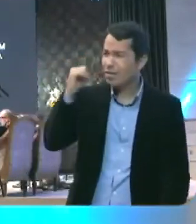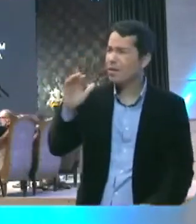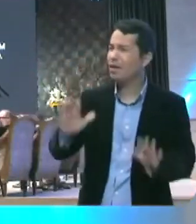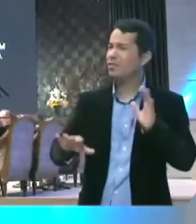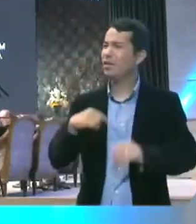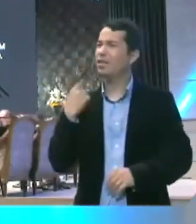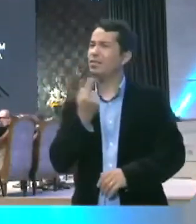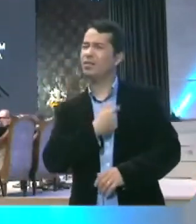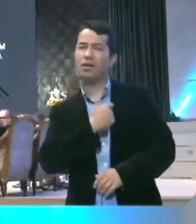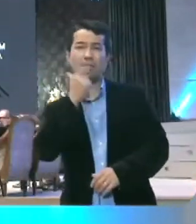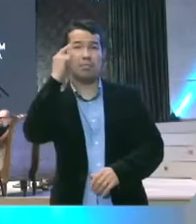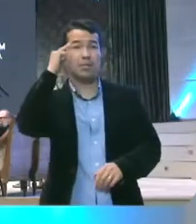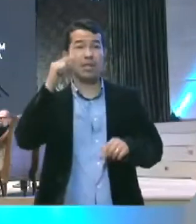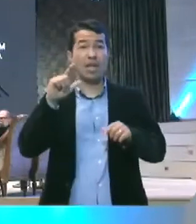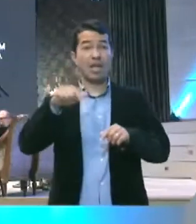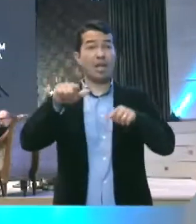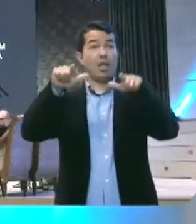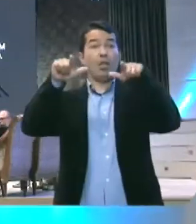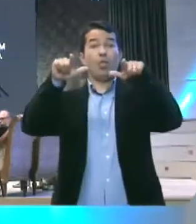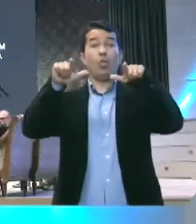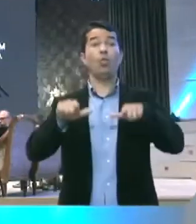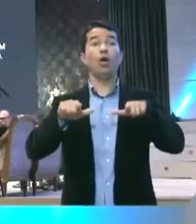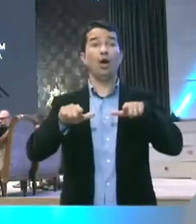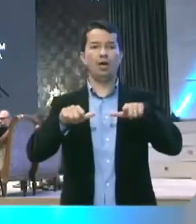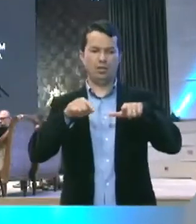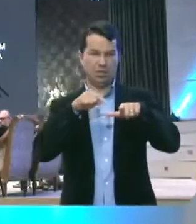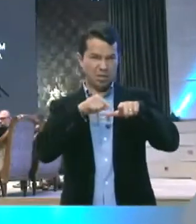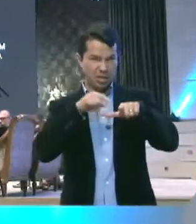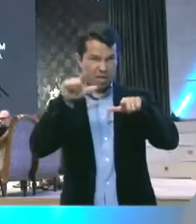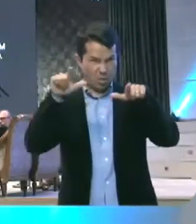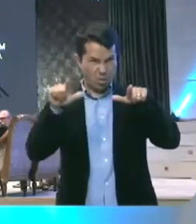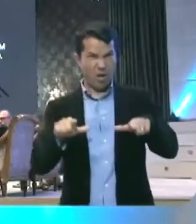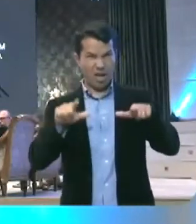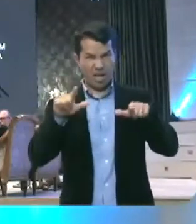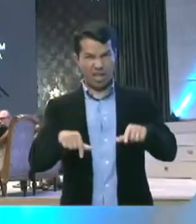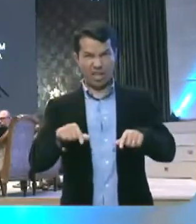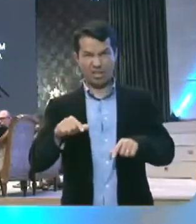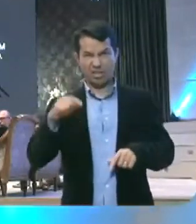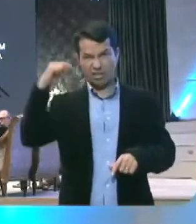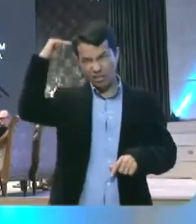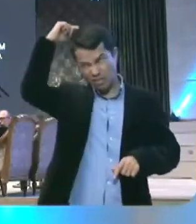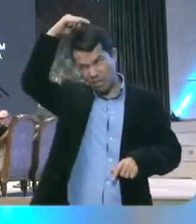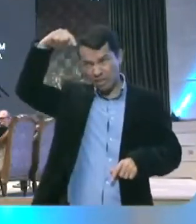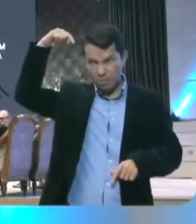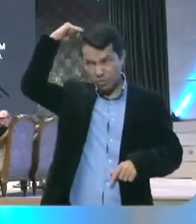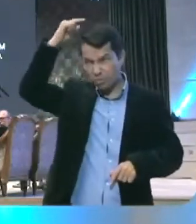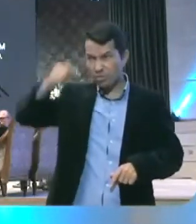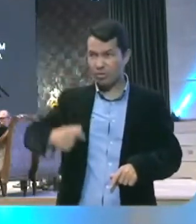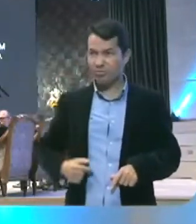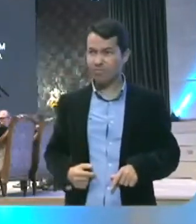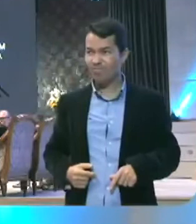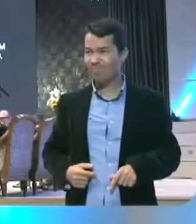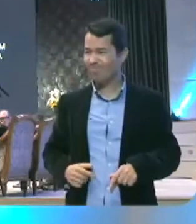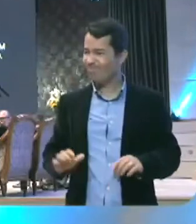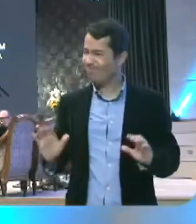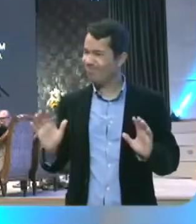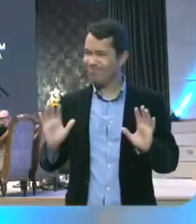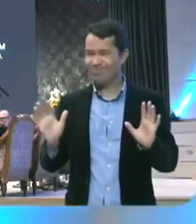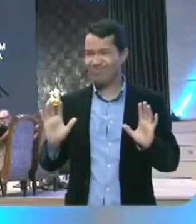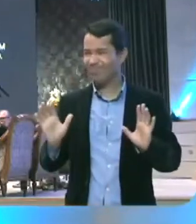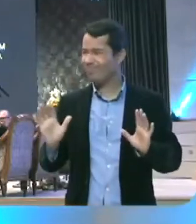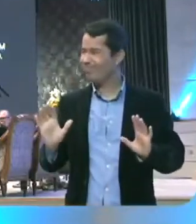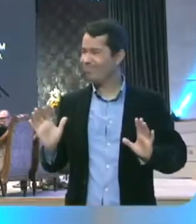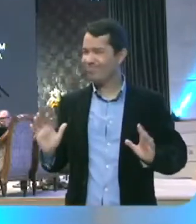eles são na nossa memória é algo muito especial eu não vou dizer pra você que não eles são de fato